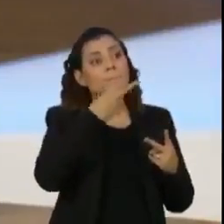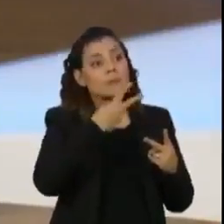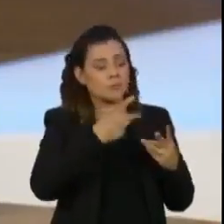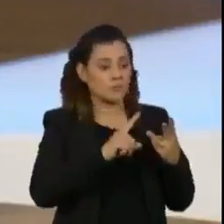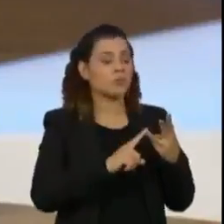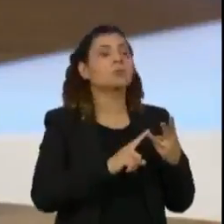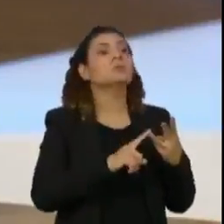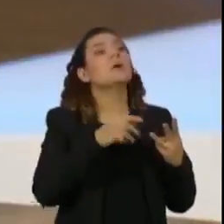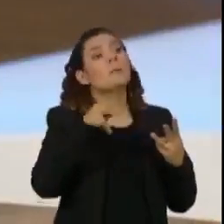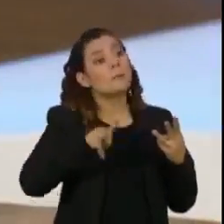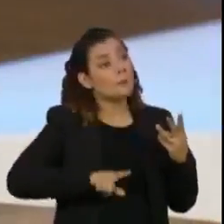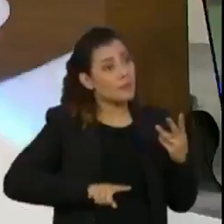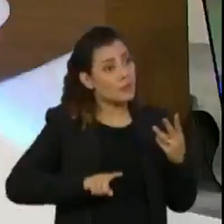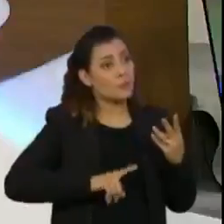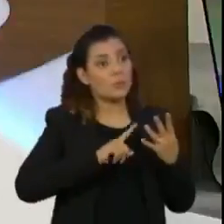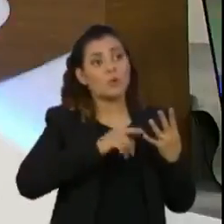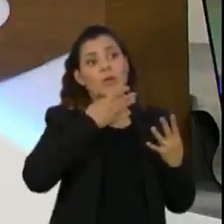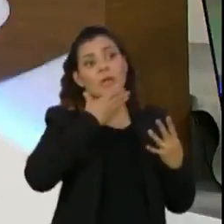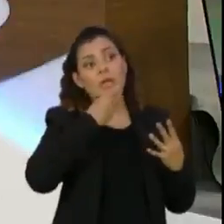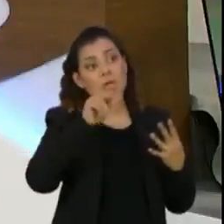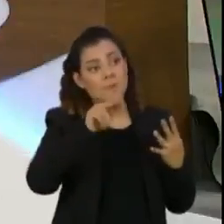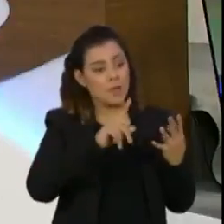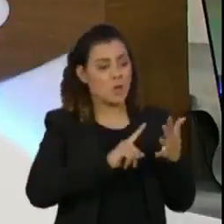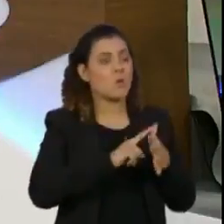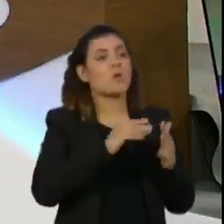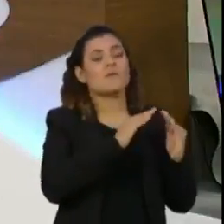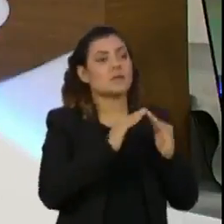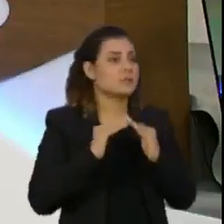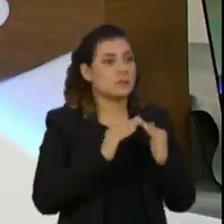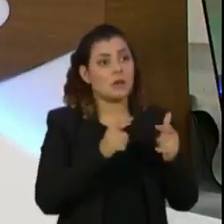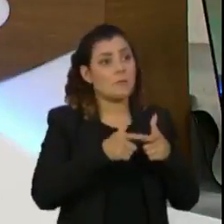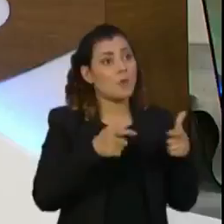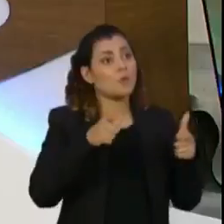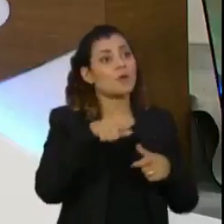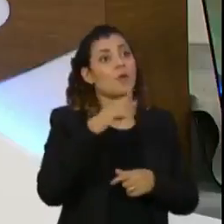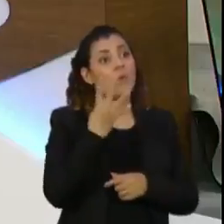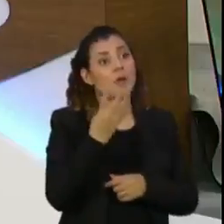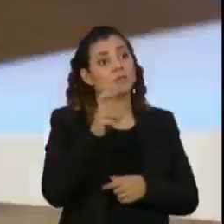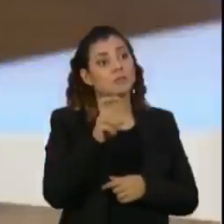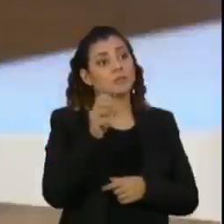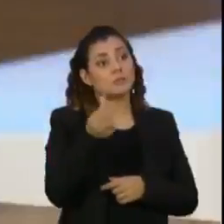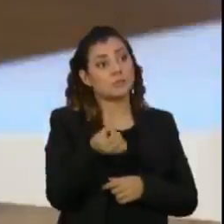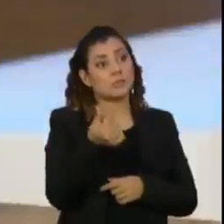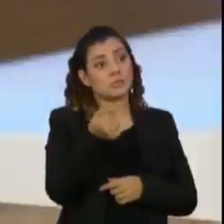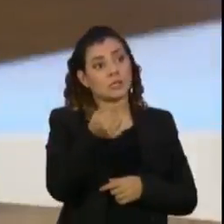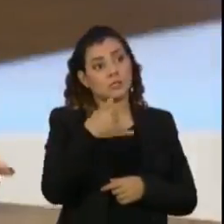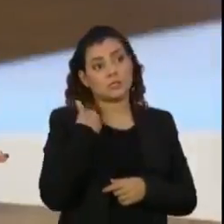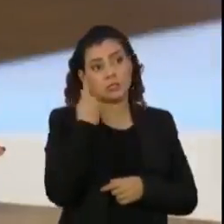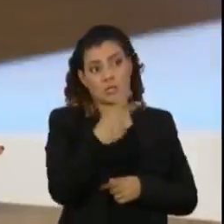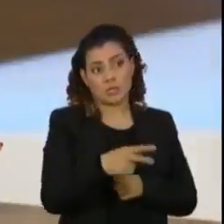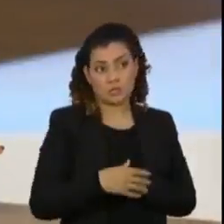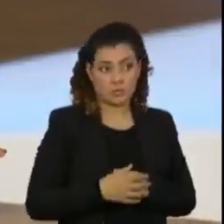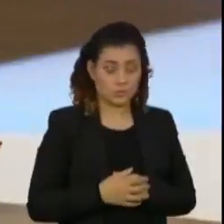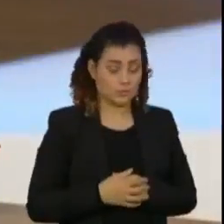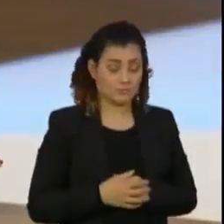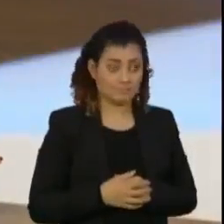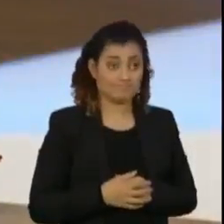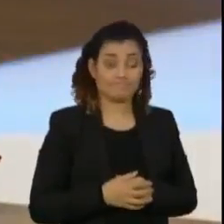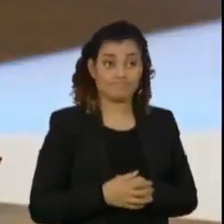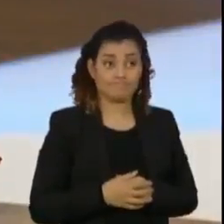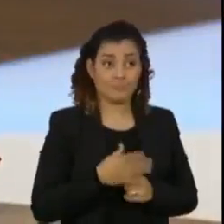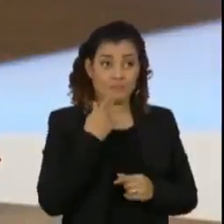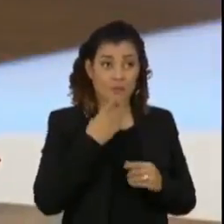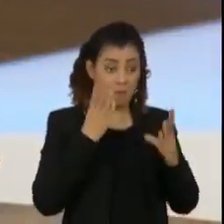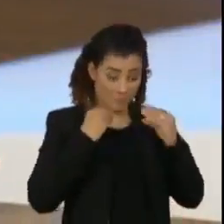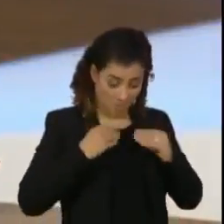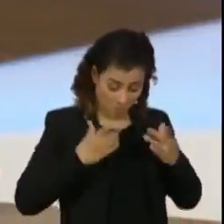pelo primo, pelo irmão, pelo vizinho. Muitas delas com 4, 5, 6, 7 anos. Então, falar para não